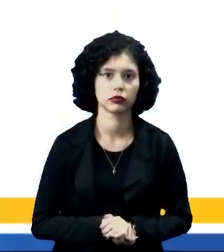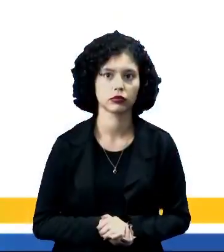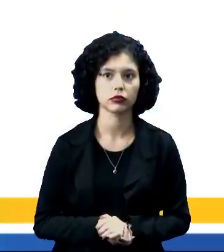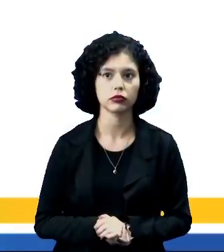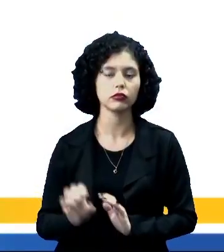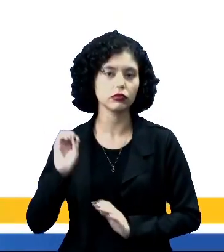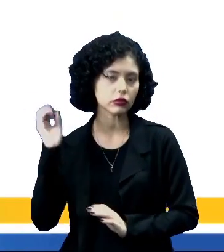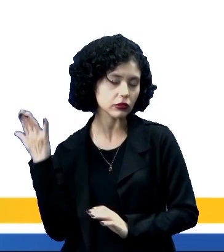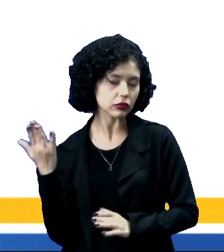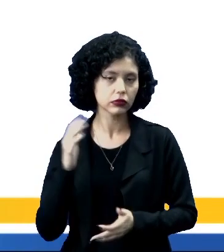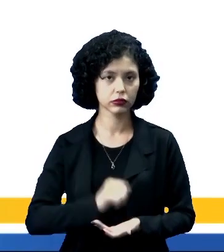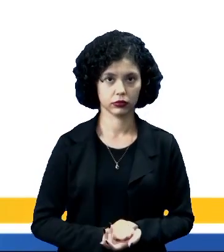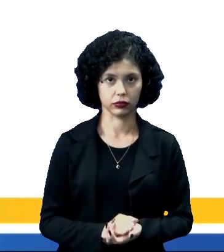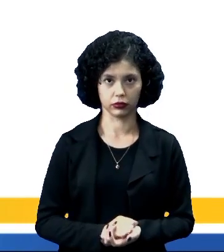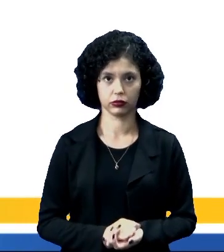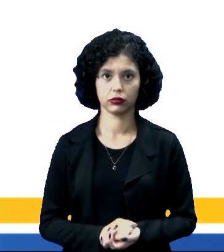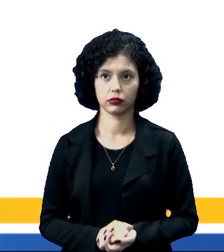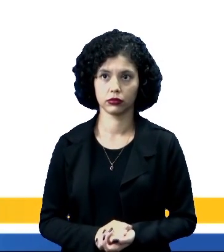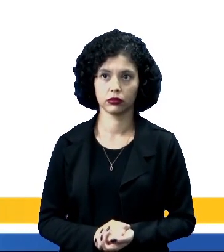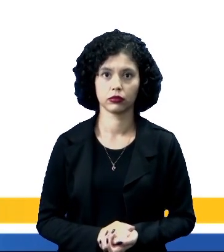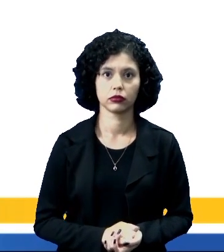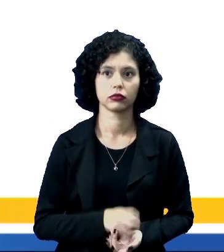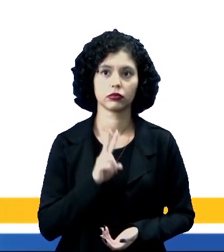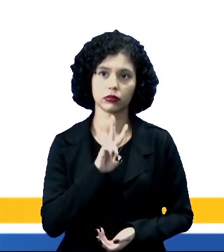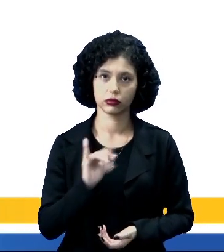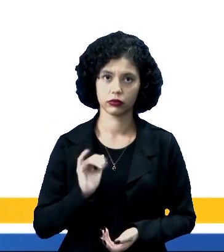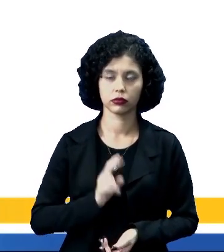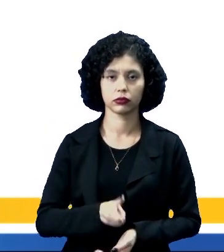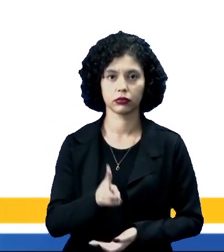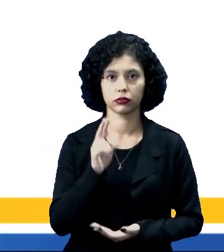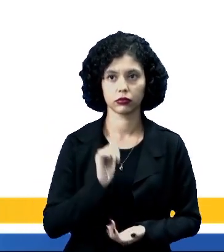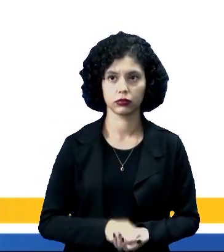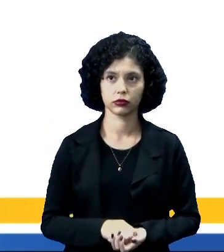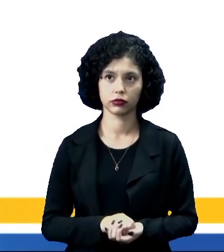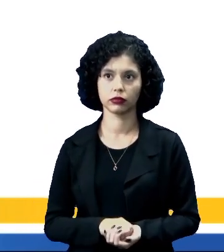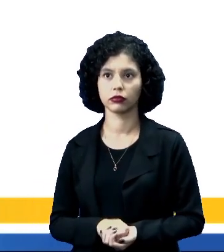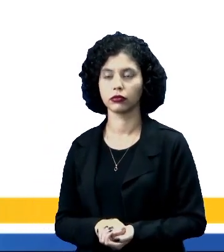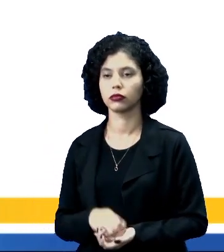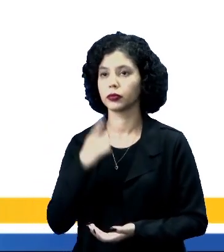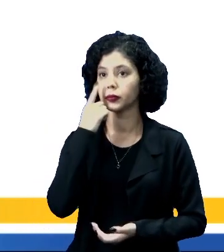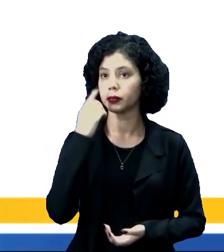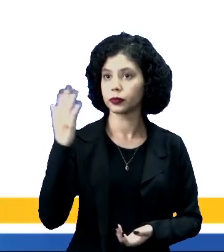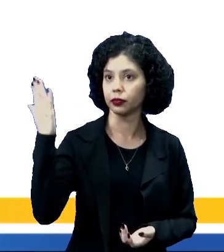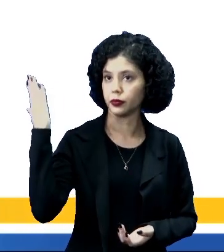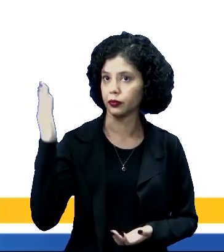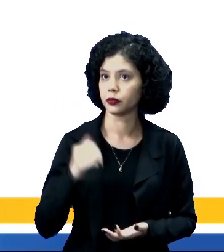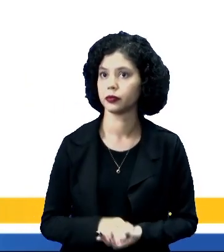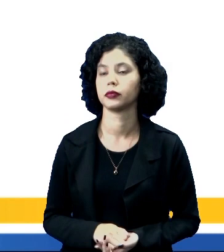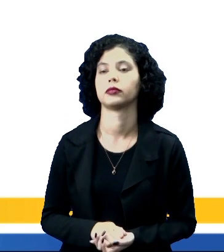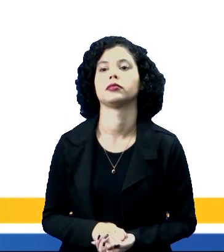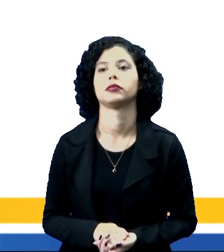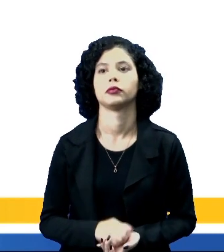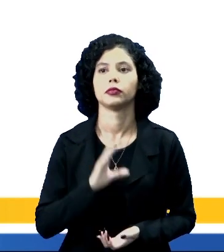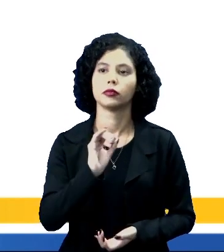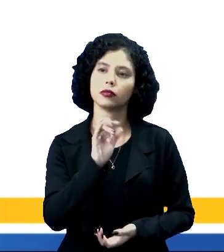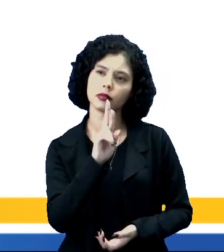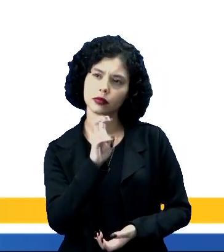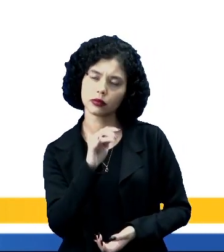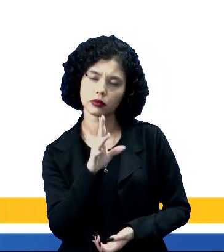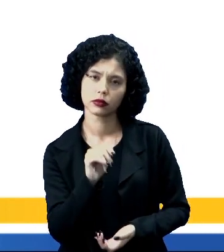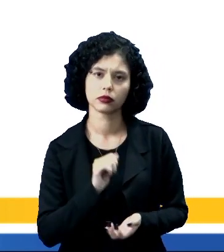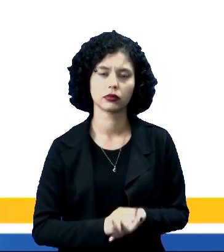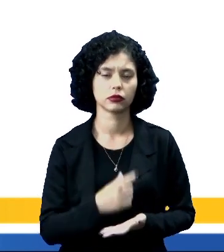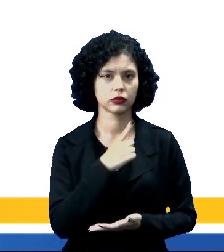aí caso não aconteça né esse ciclo vai seguindo E aí vocês podem ver que na fase ovulatória